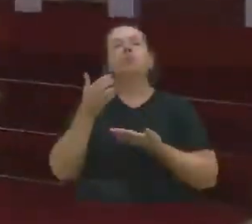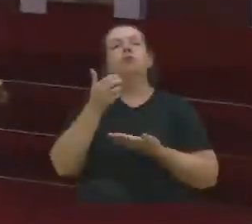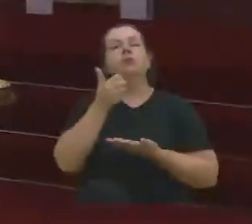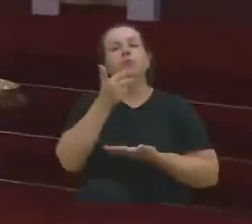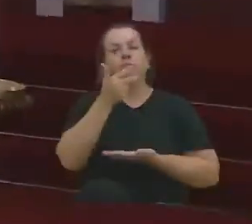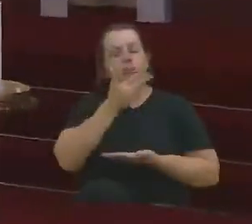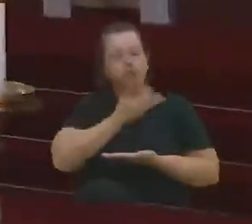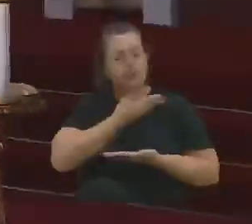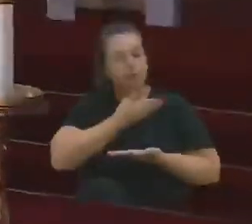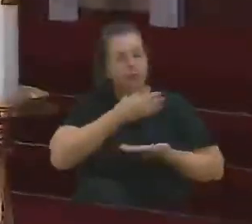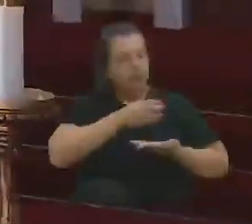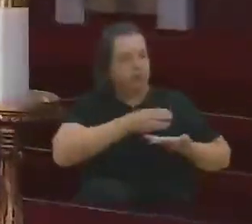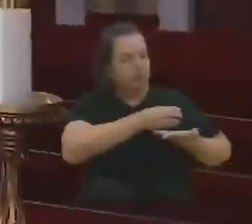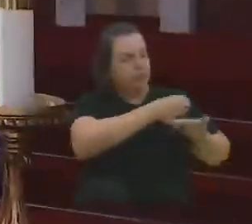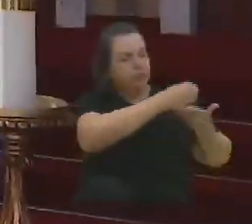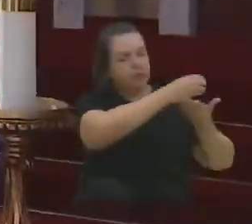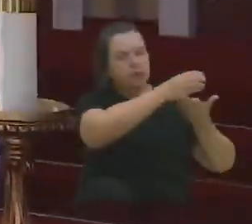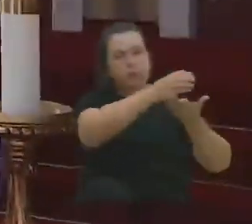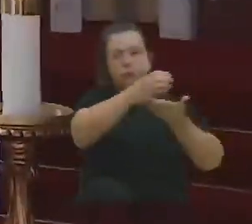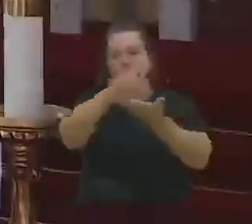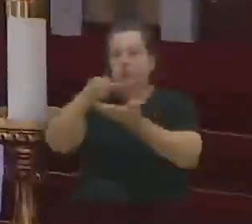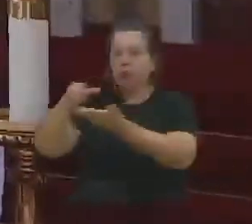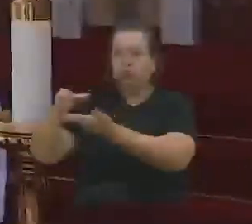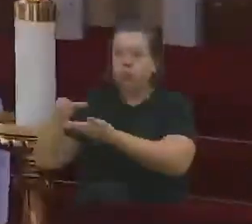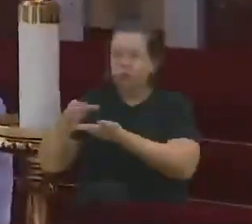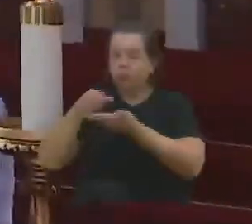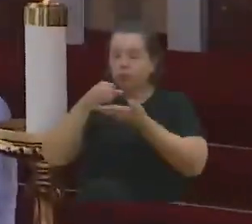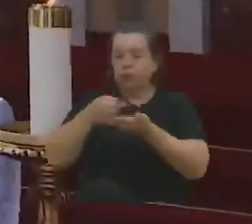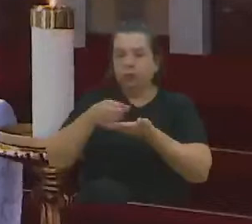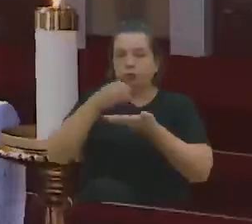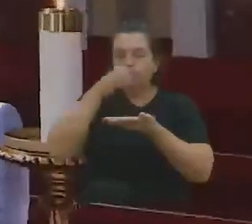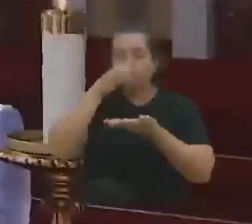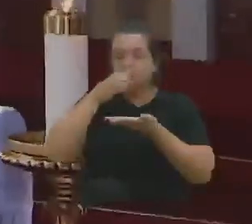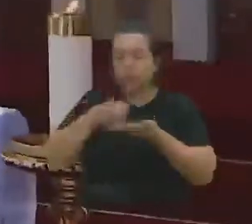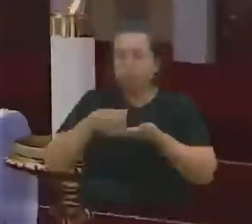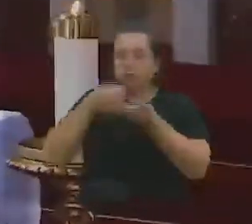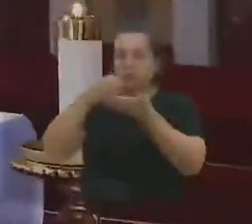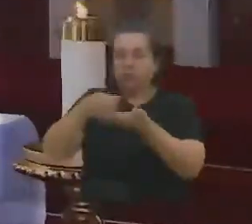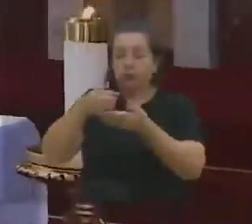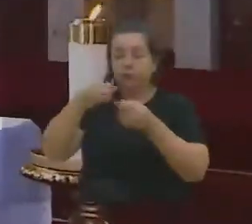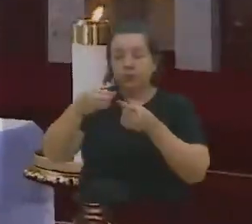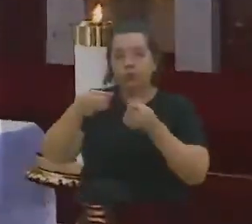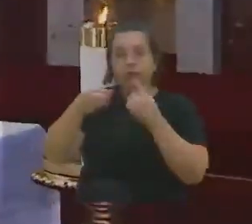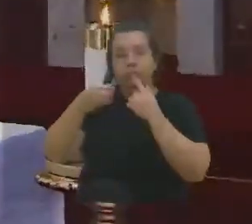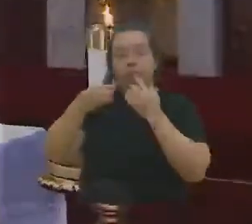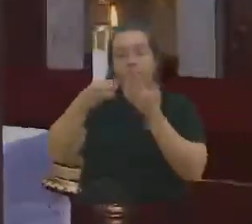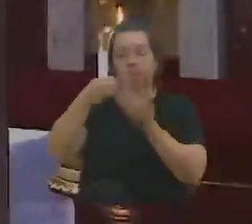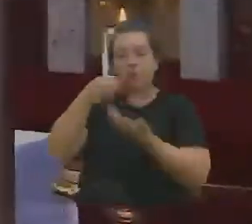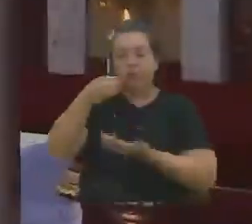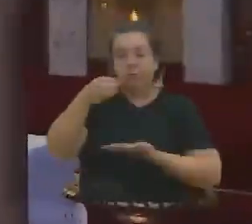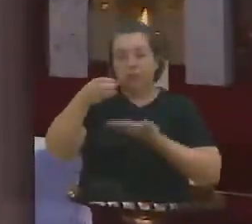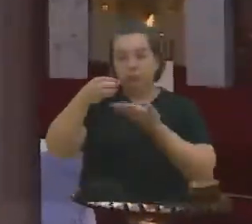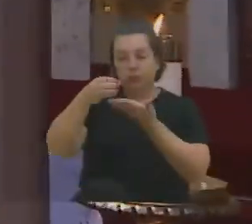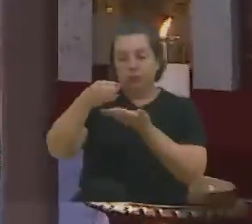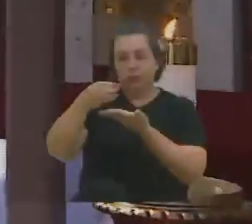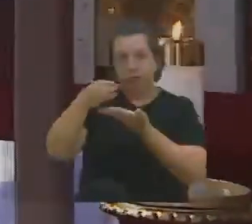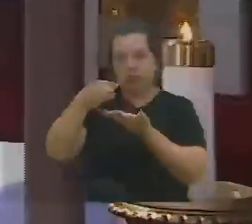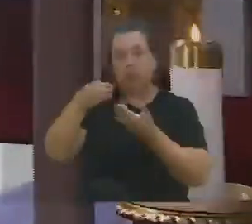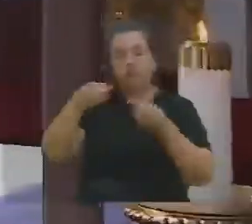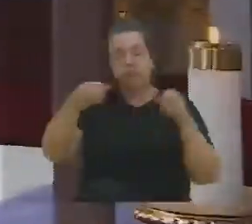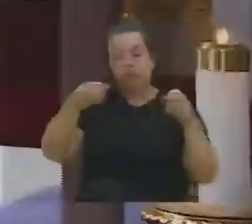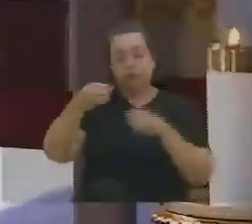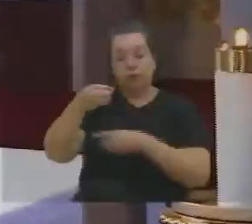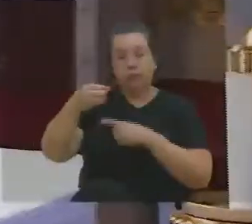deu a seus discípulos, dizendo: Tomai todos e bebei, este é o cálice do meu